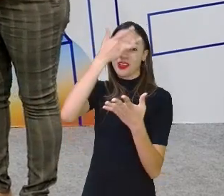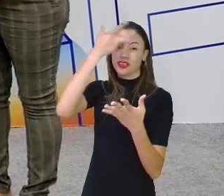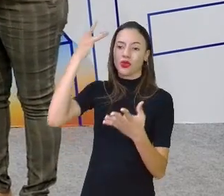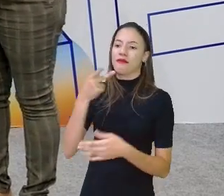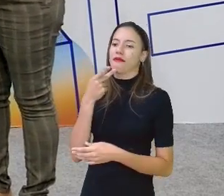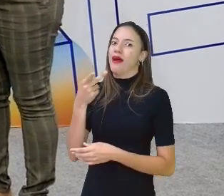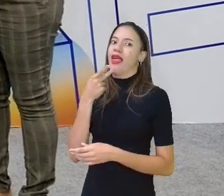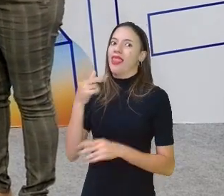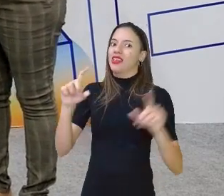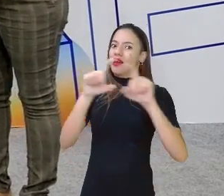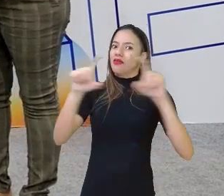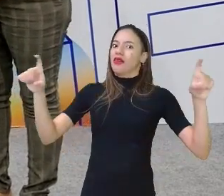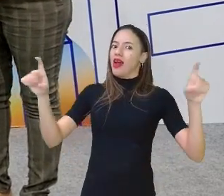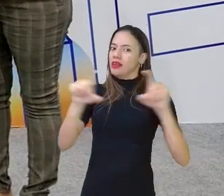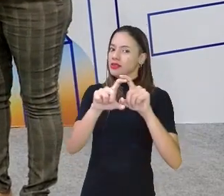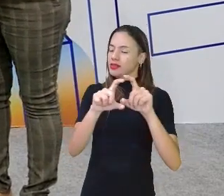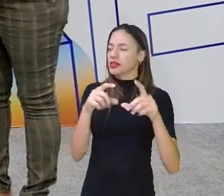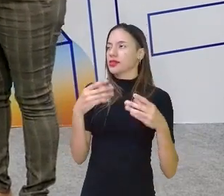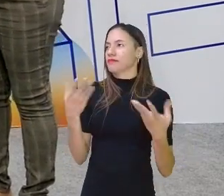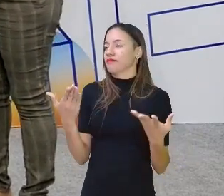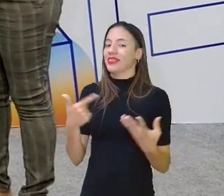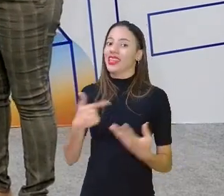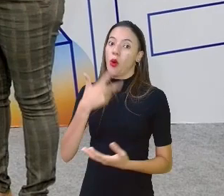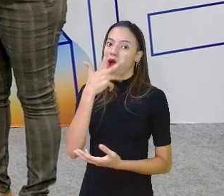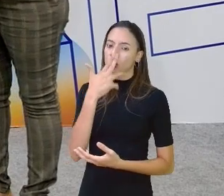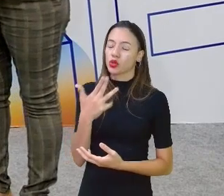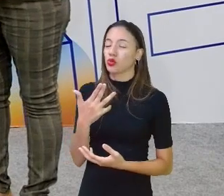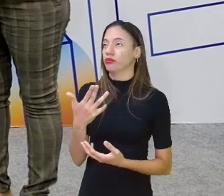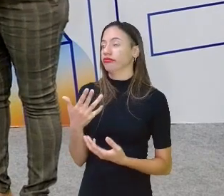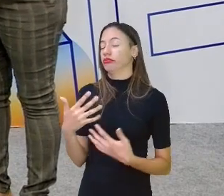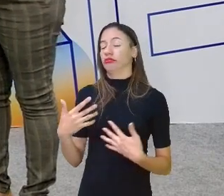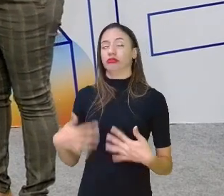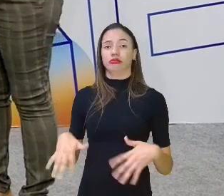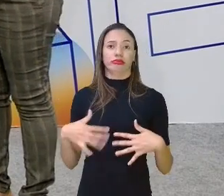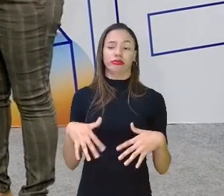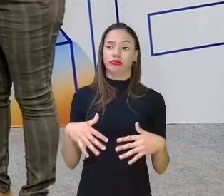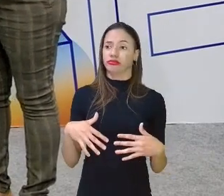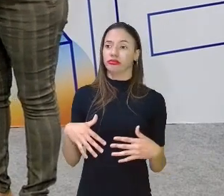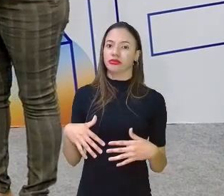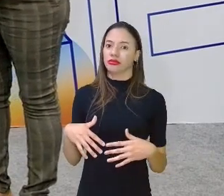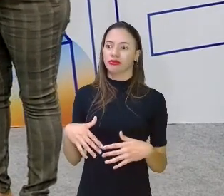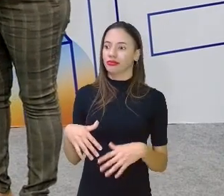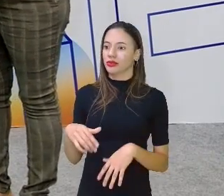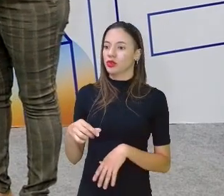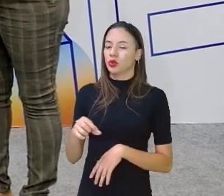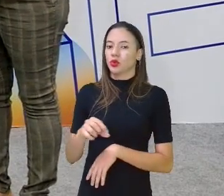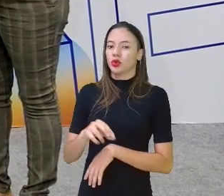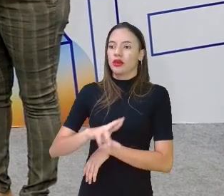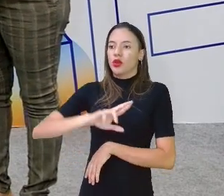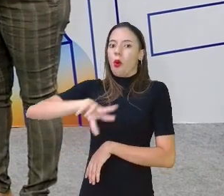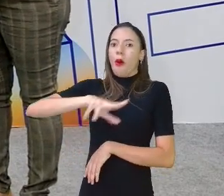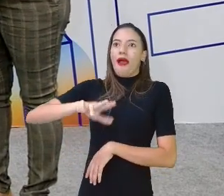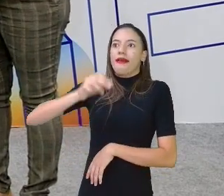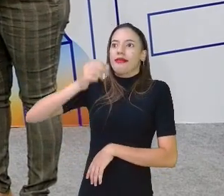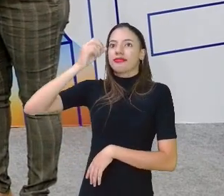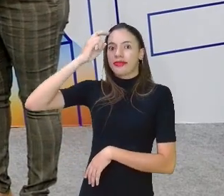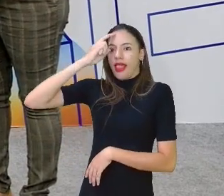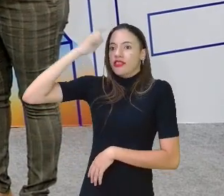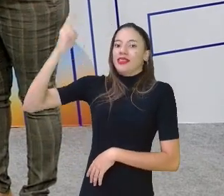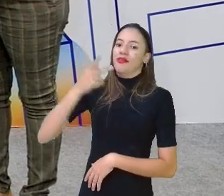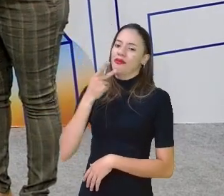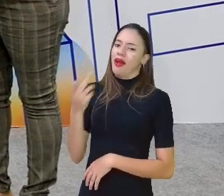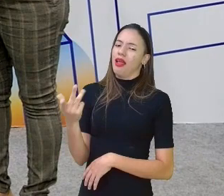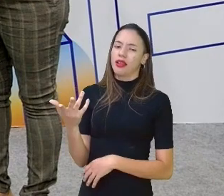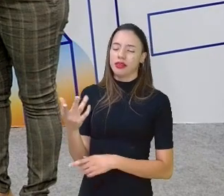de coisa, né? Esse tipo de coisa que eu acho que não é algo inteligente para se dizer, quando,